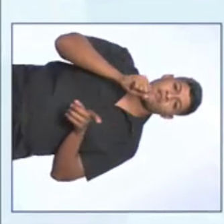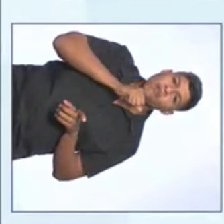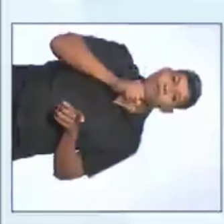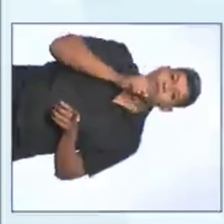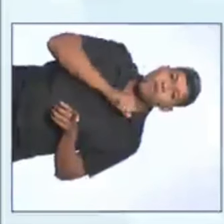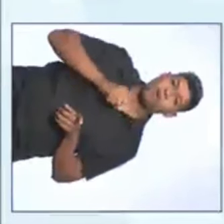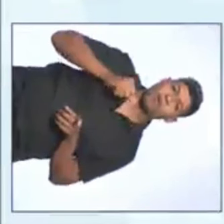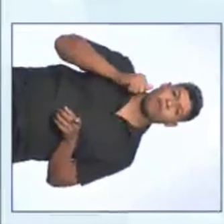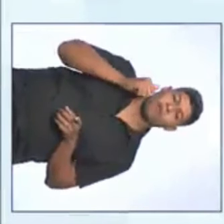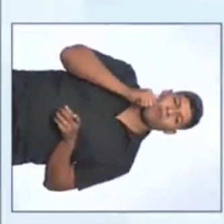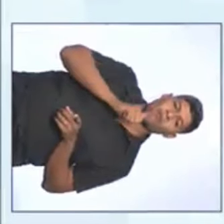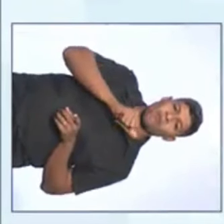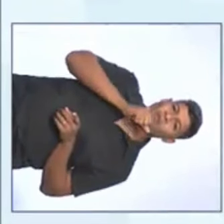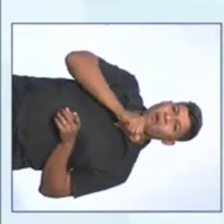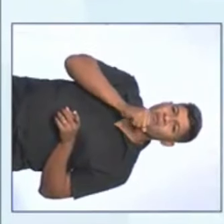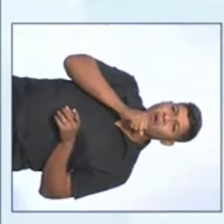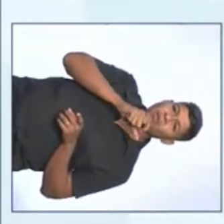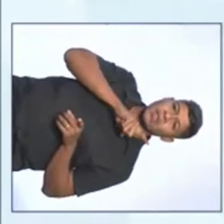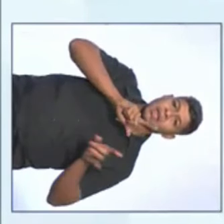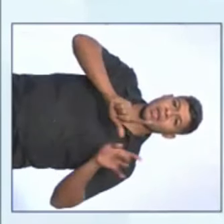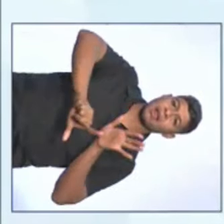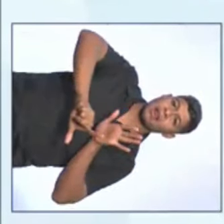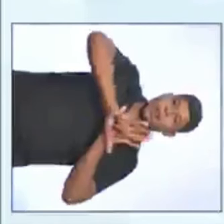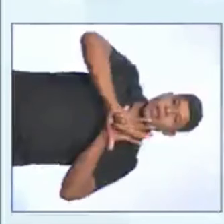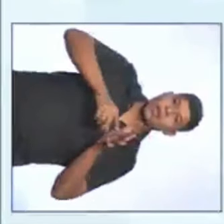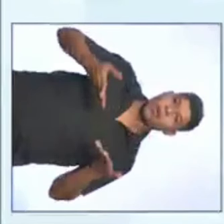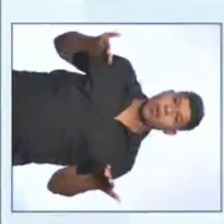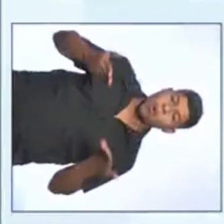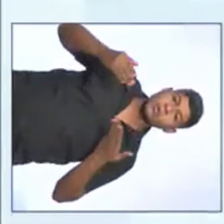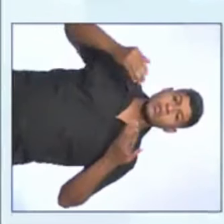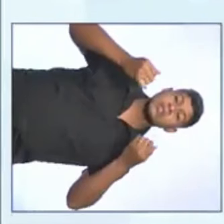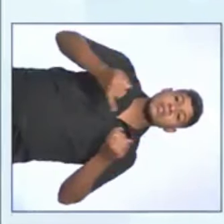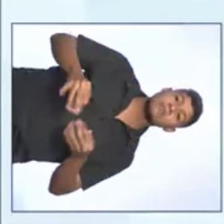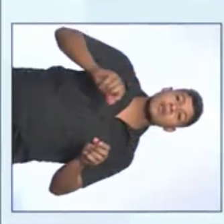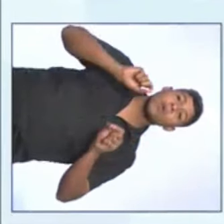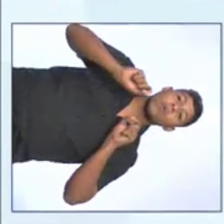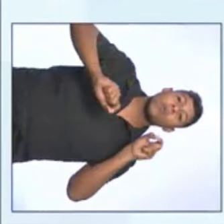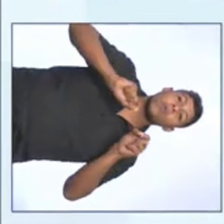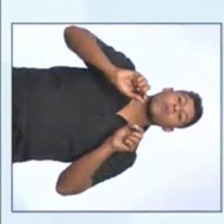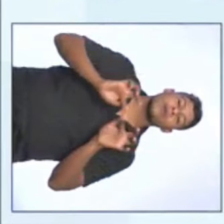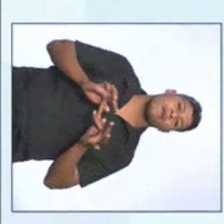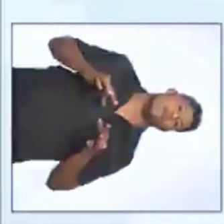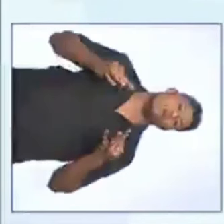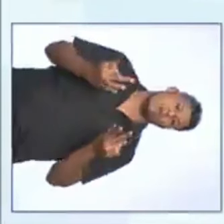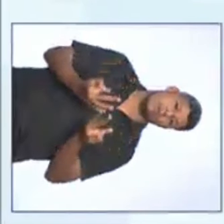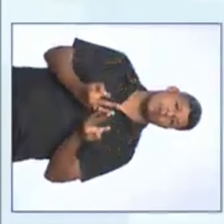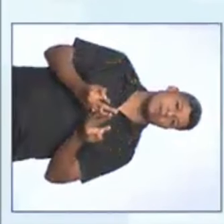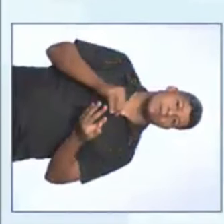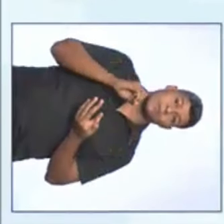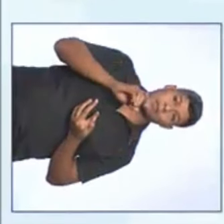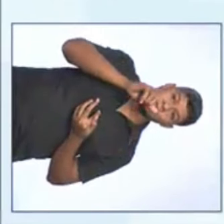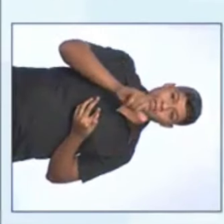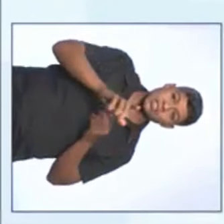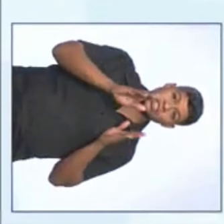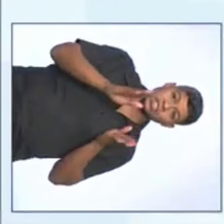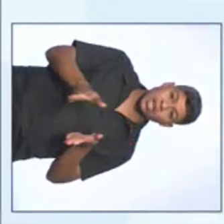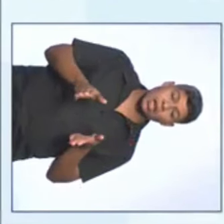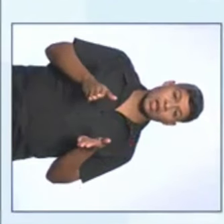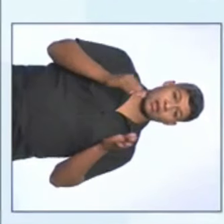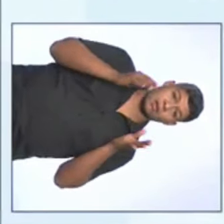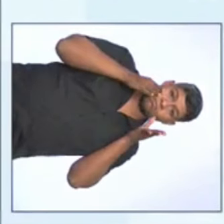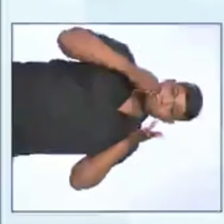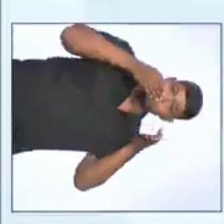sucessivamente. Então, gente tem uma legislação hoje que define o que é família, mas se alguns de vocês já acompanharam aí